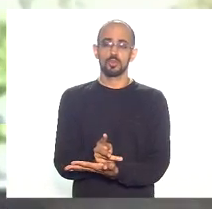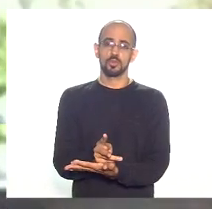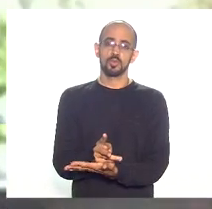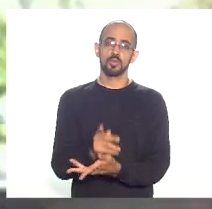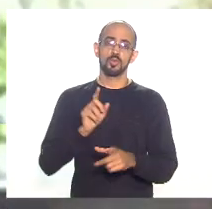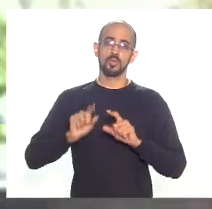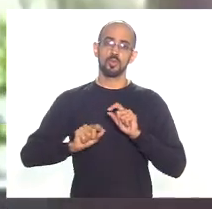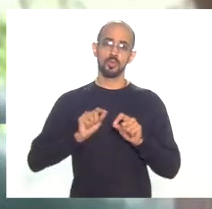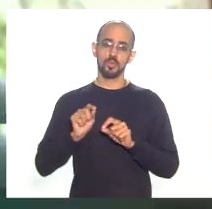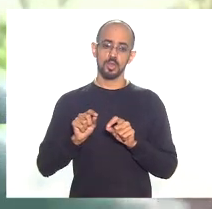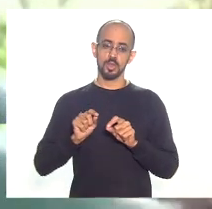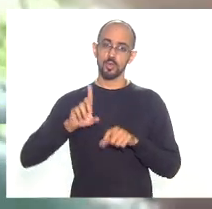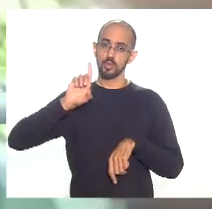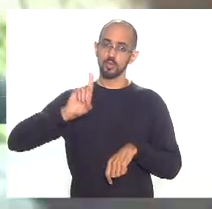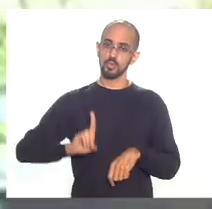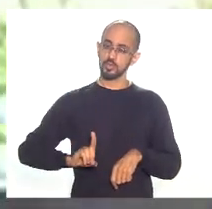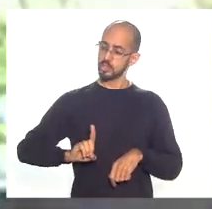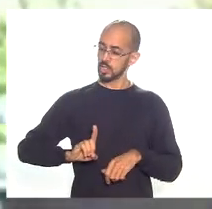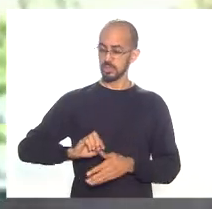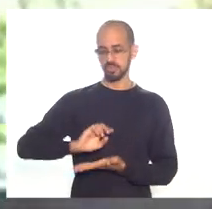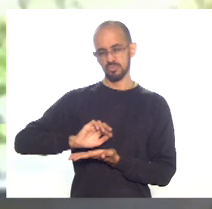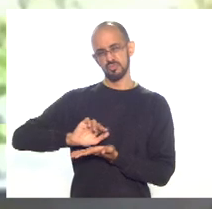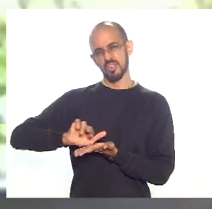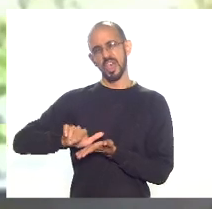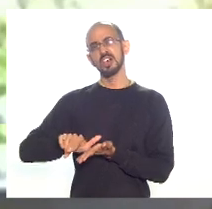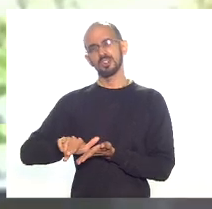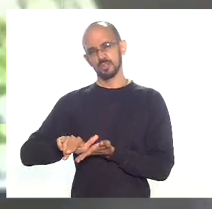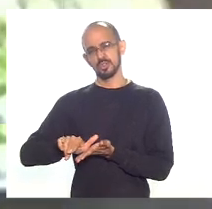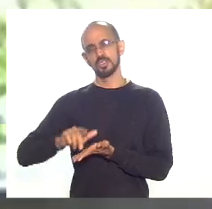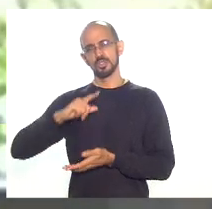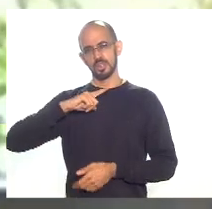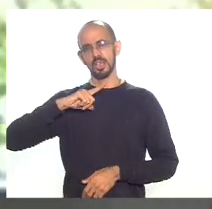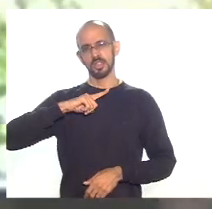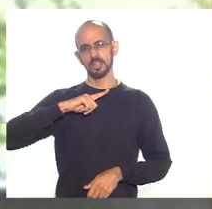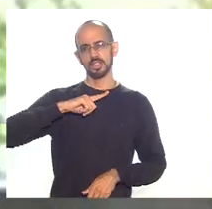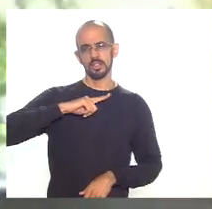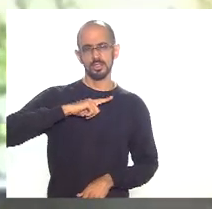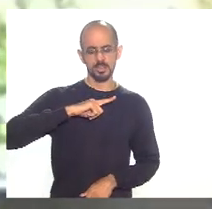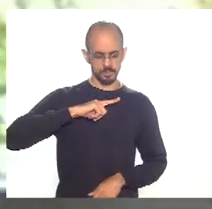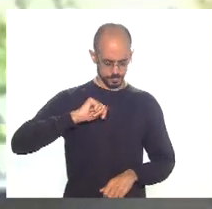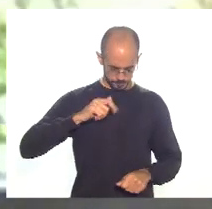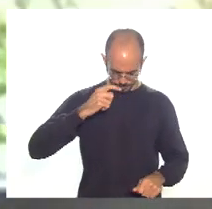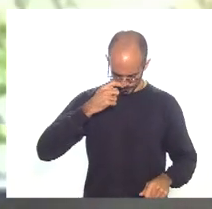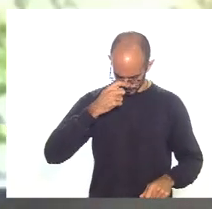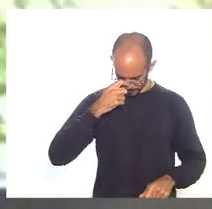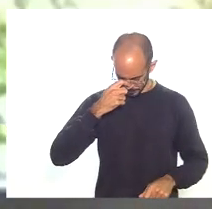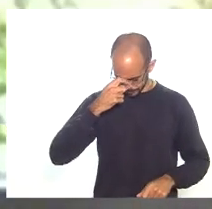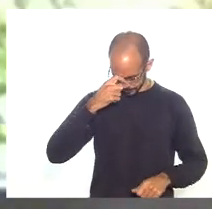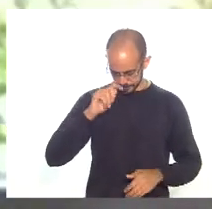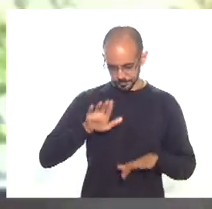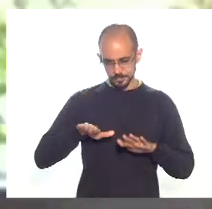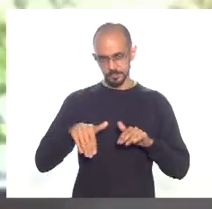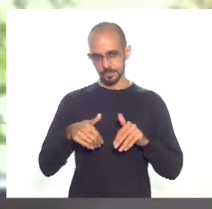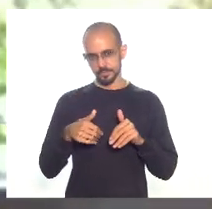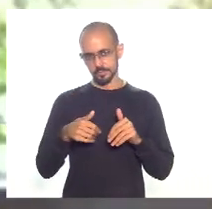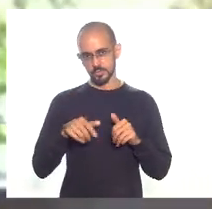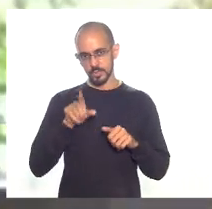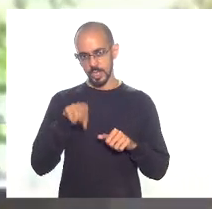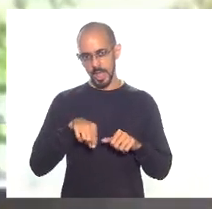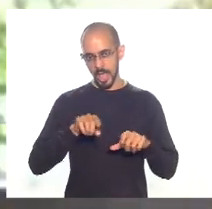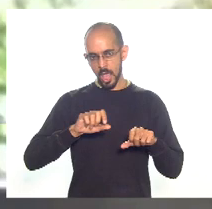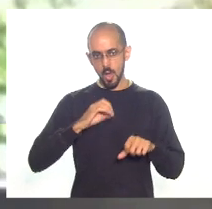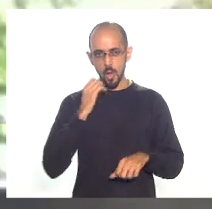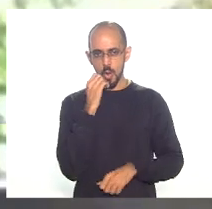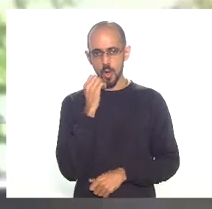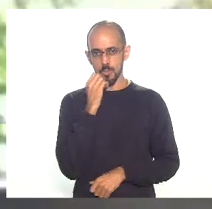direitos garantir direitos preservando direitos e é claro